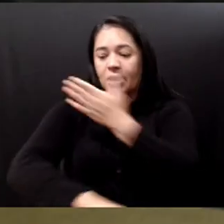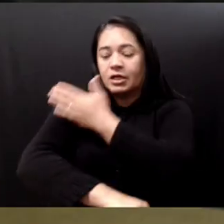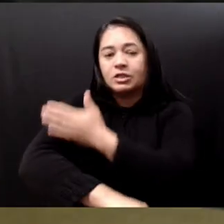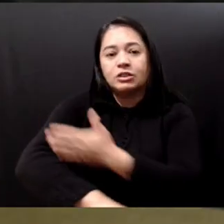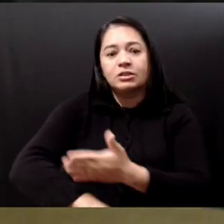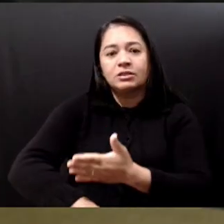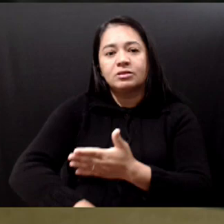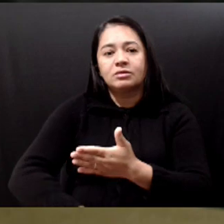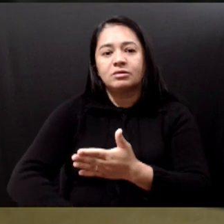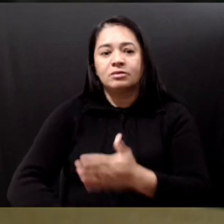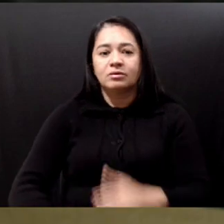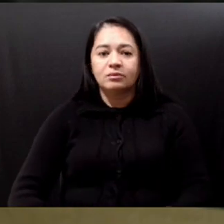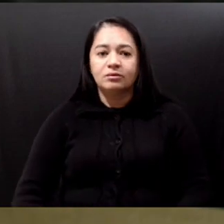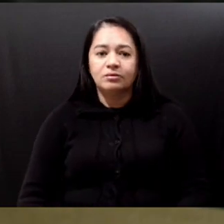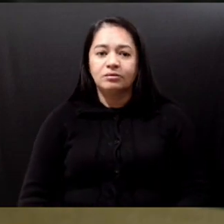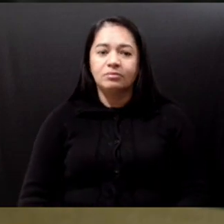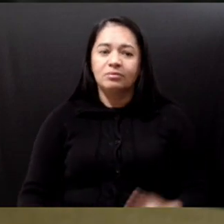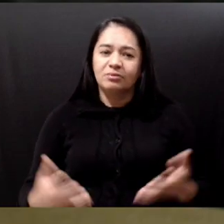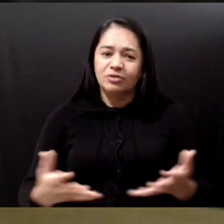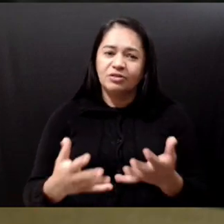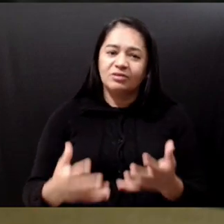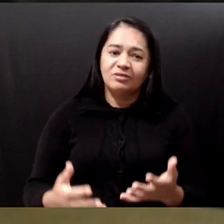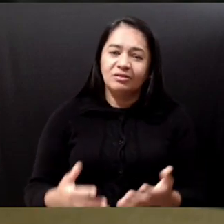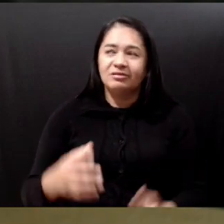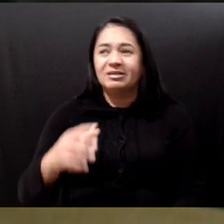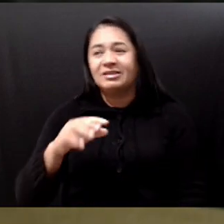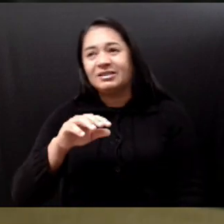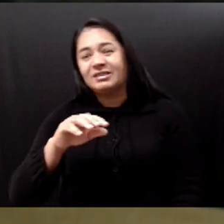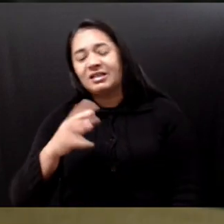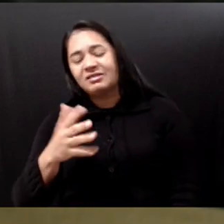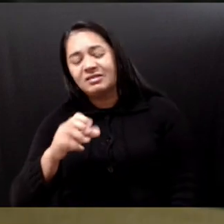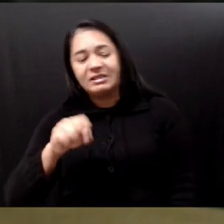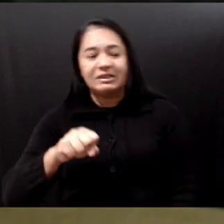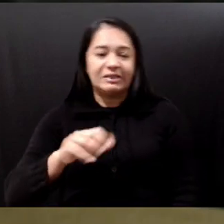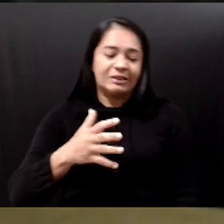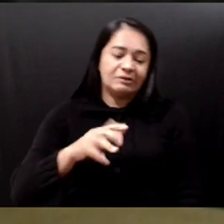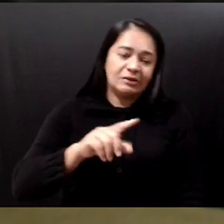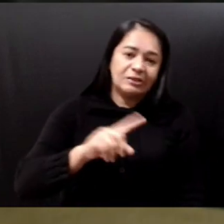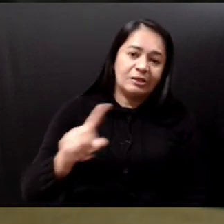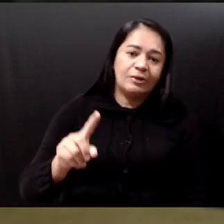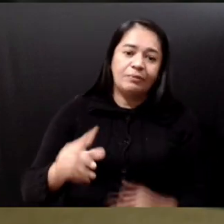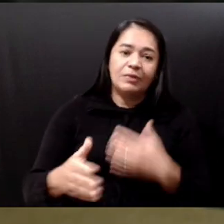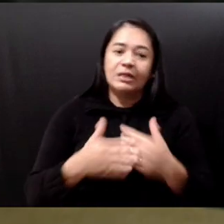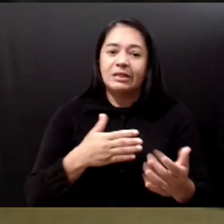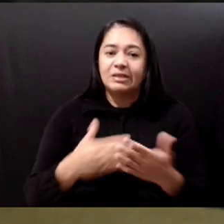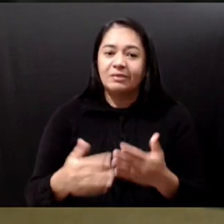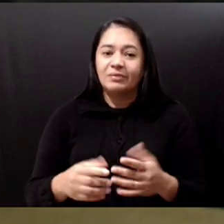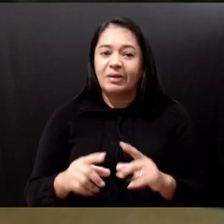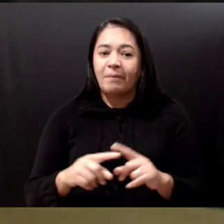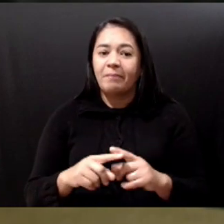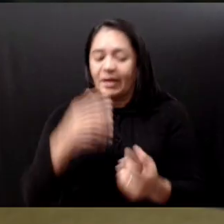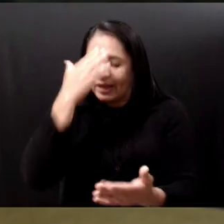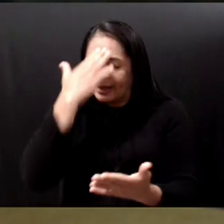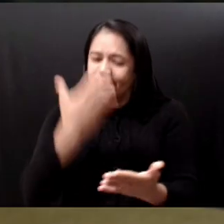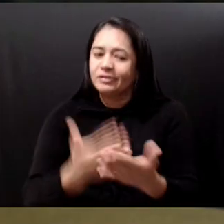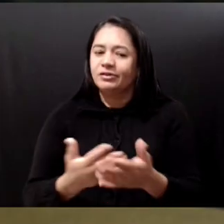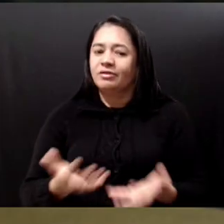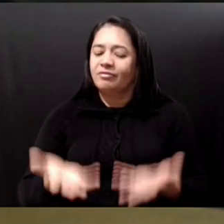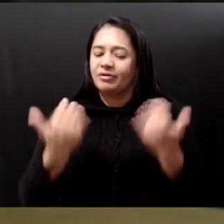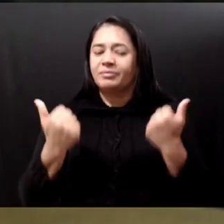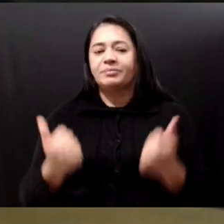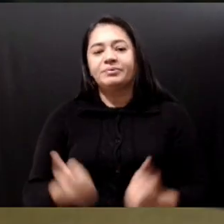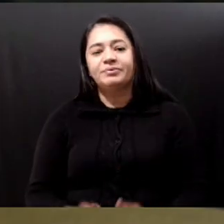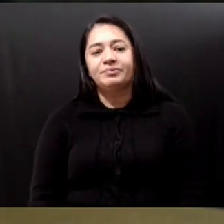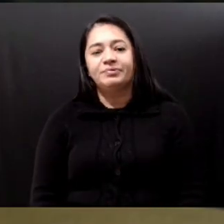acorda, motivado um dia não. Então levanta e vai. Independente disso, acredita no que você não vê. É isso, tem que ter fé. E outra coisa,